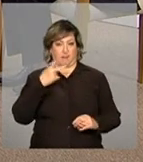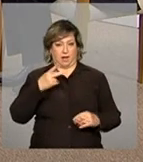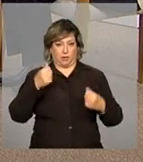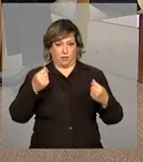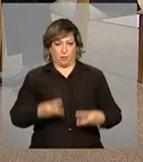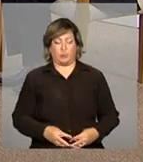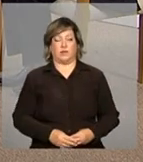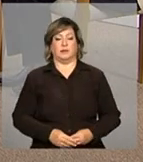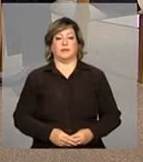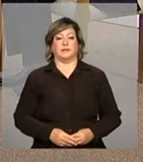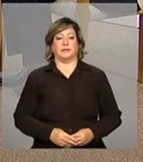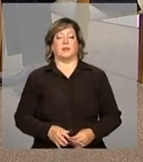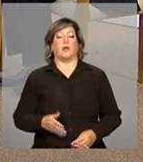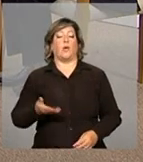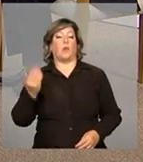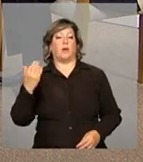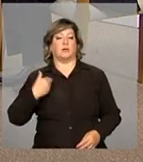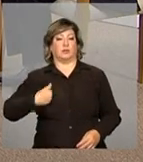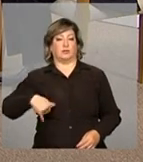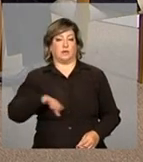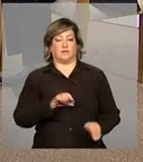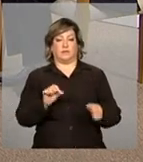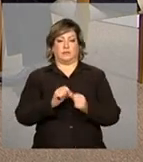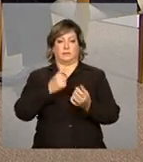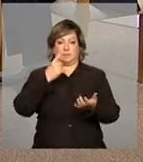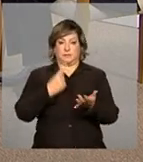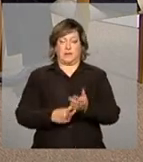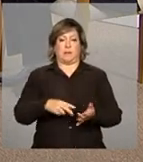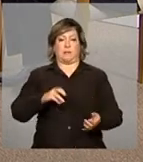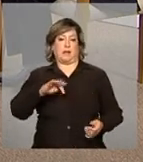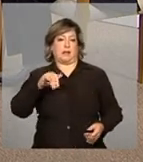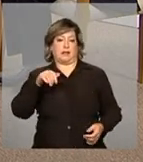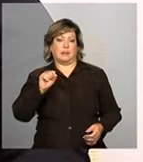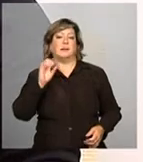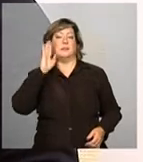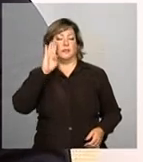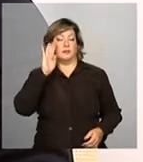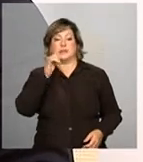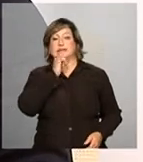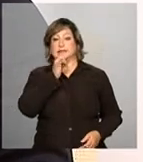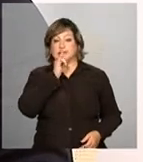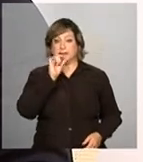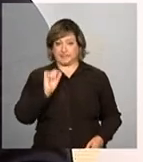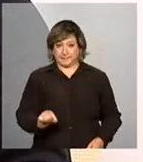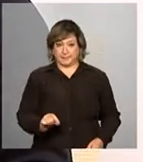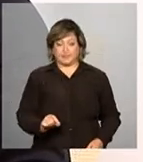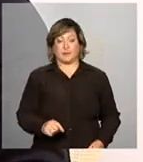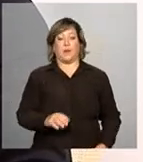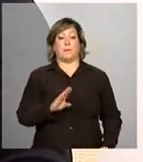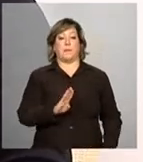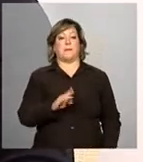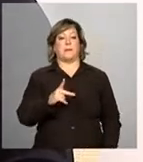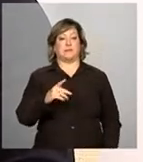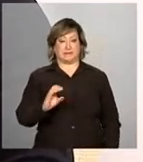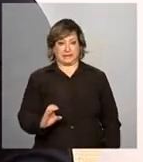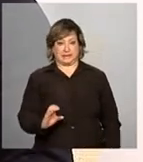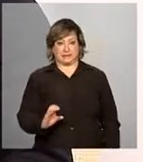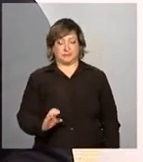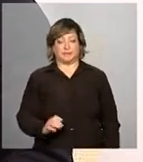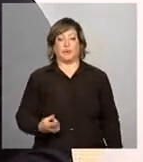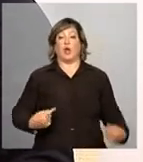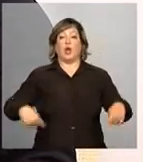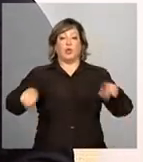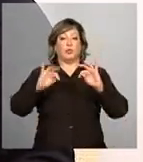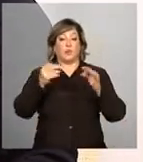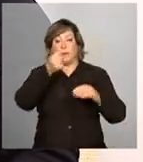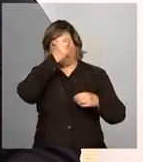quando a gente a gente pacto os as metas e prioridades e metas por exemplo no caso do BPC os